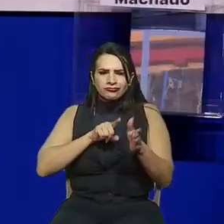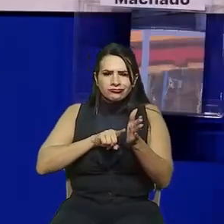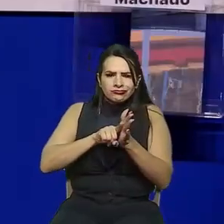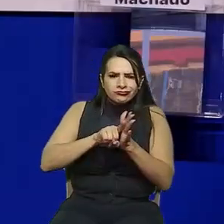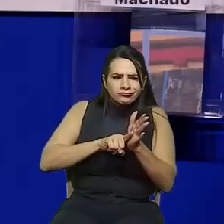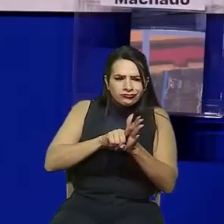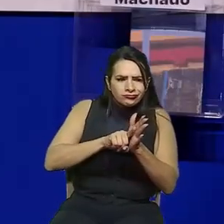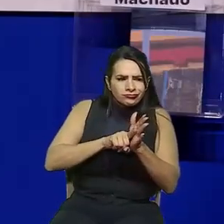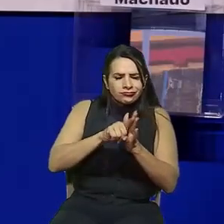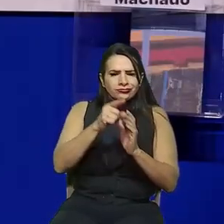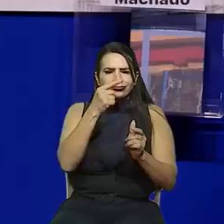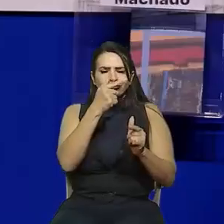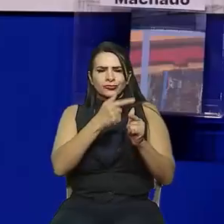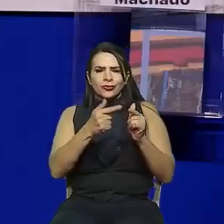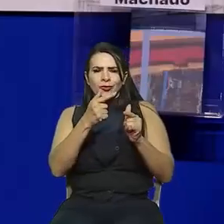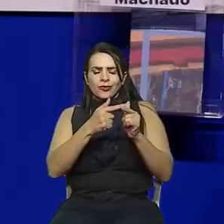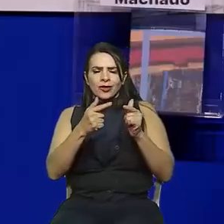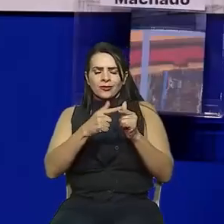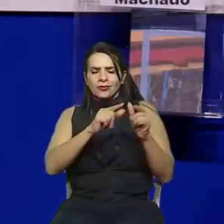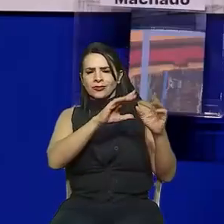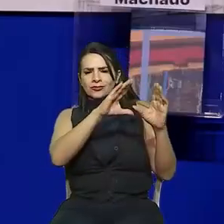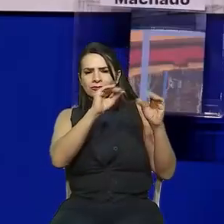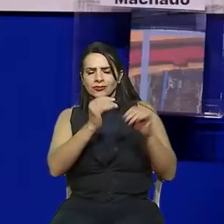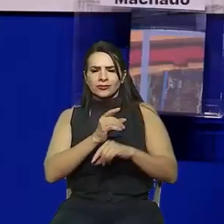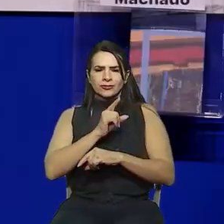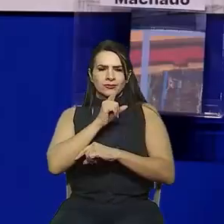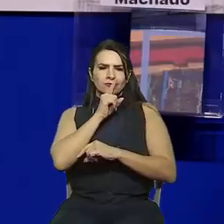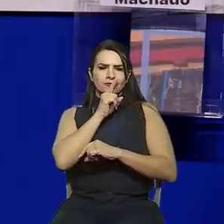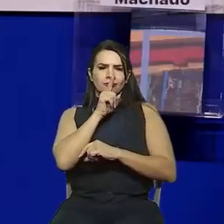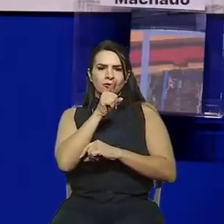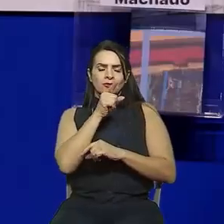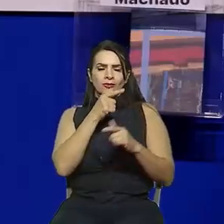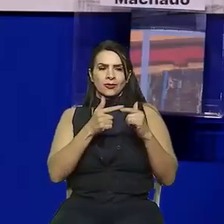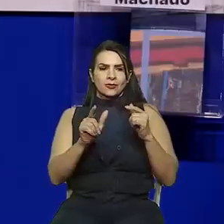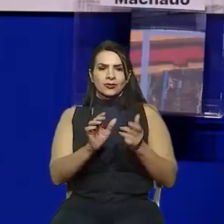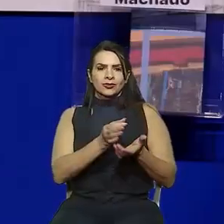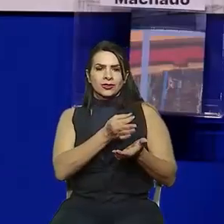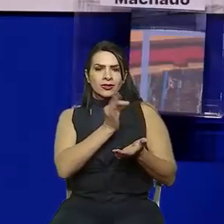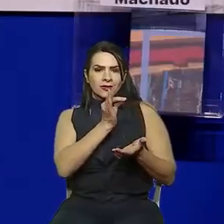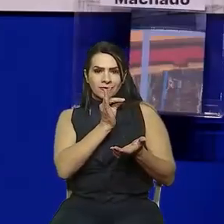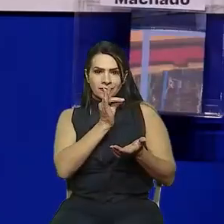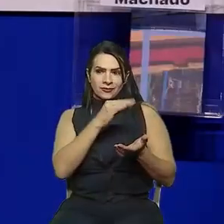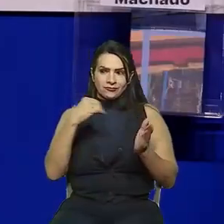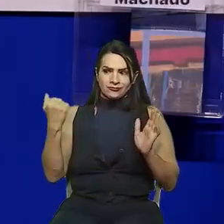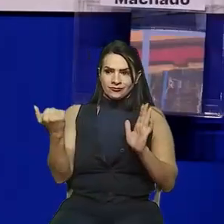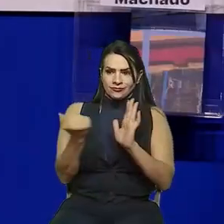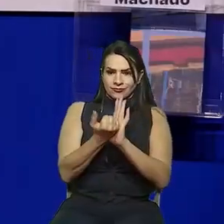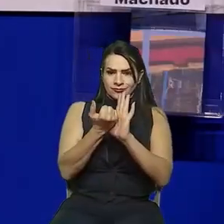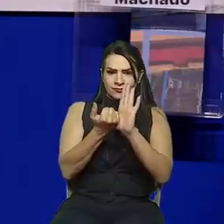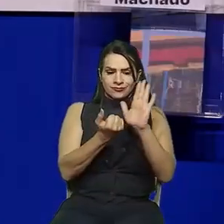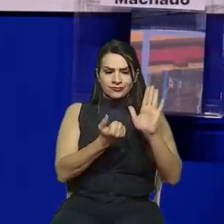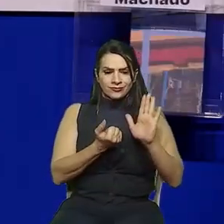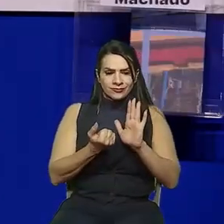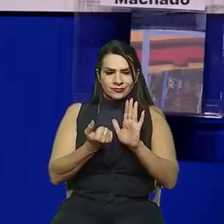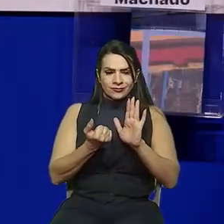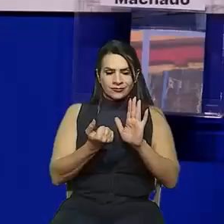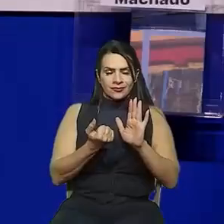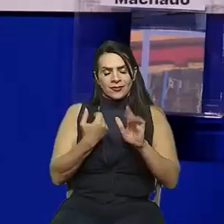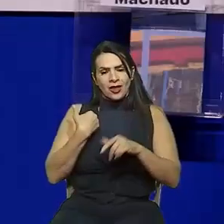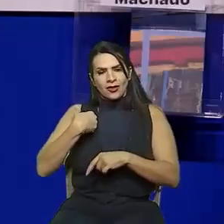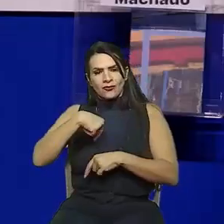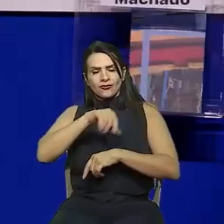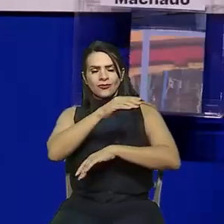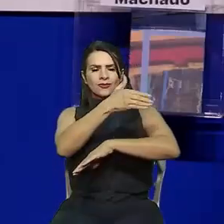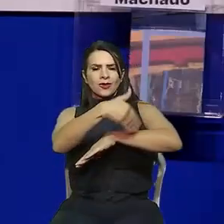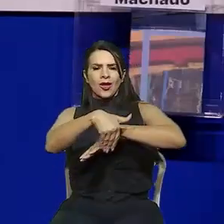grande sobre o problema de café. E queria ser a manchete. Eu saí para a